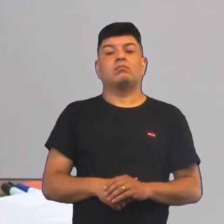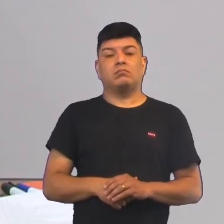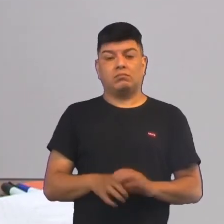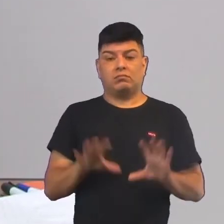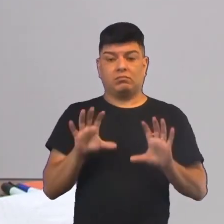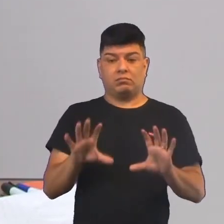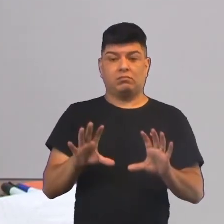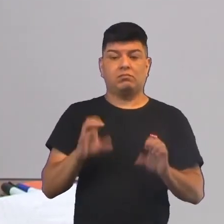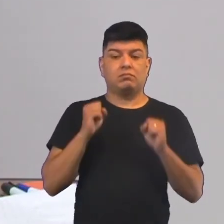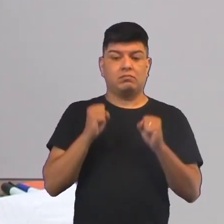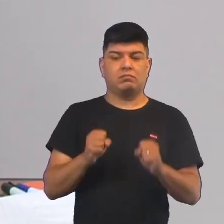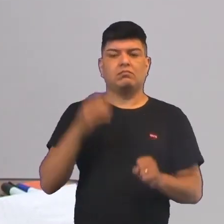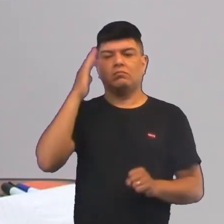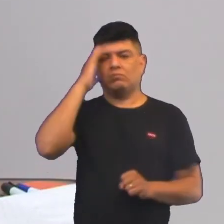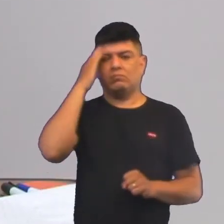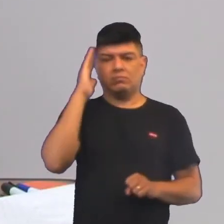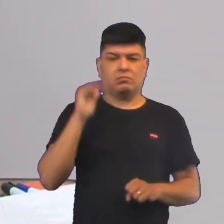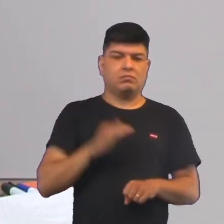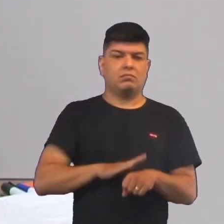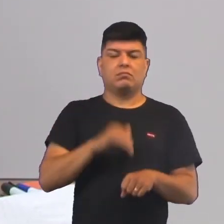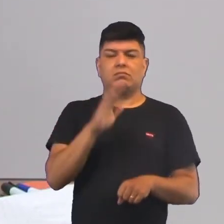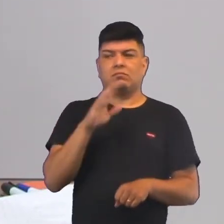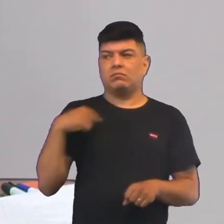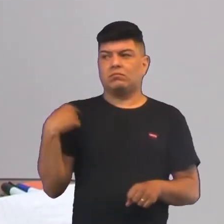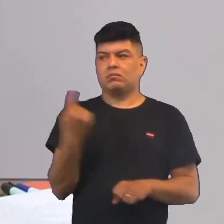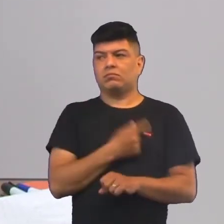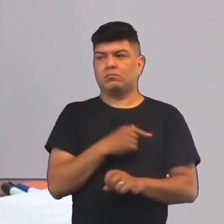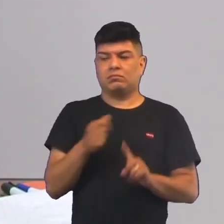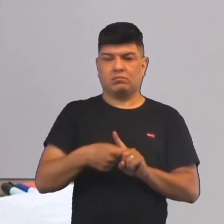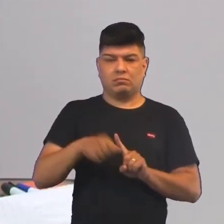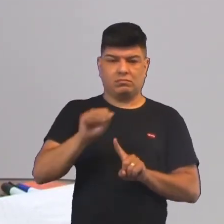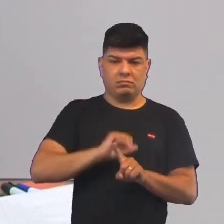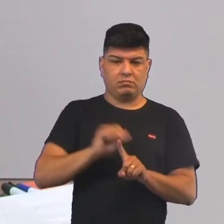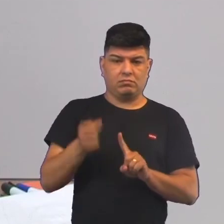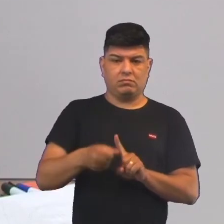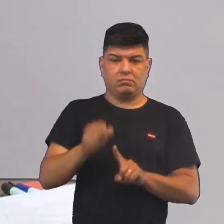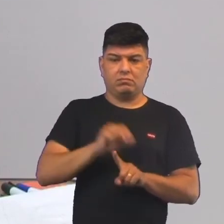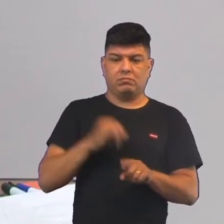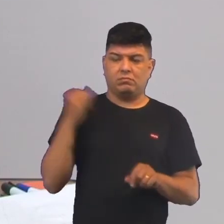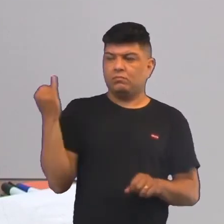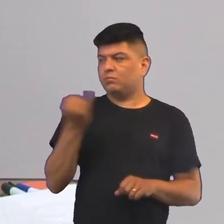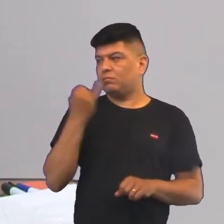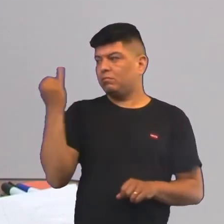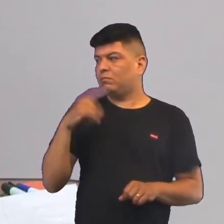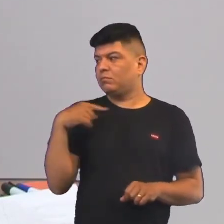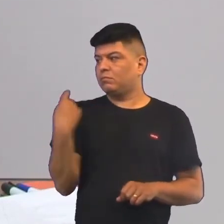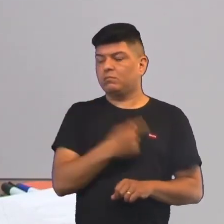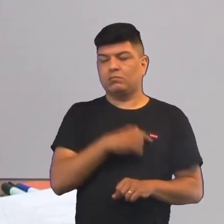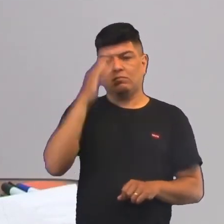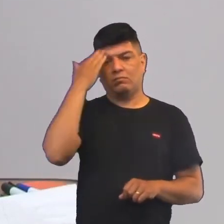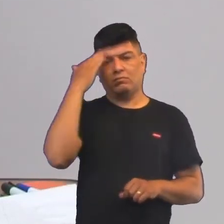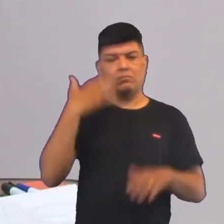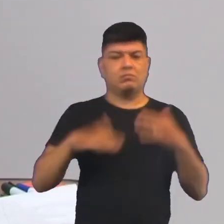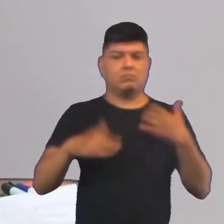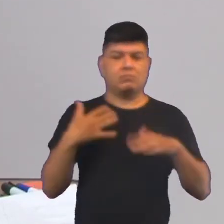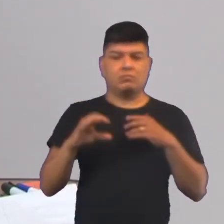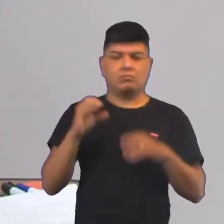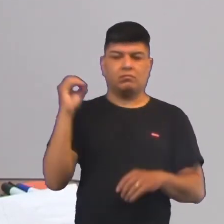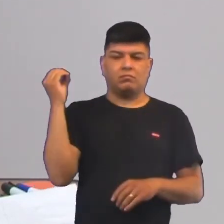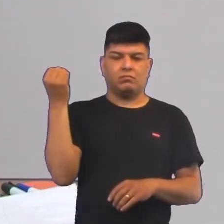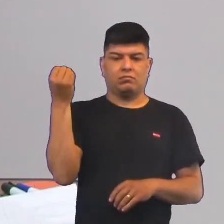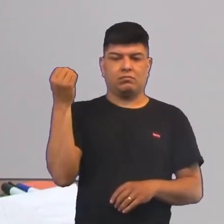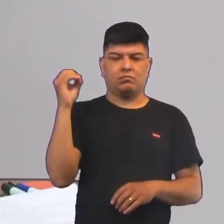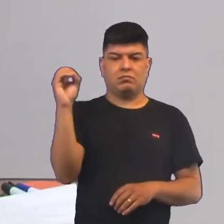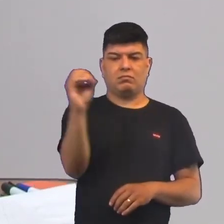Então, vocês puderam compreender um pouquinho a história do nosso calendário, né? Porque a importância de nós compreendermos esses movimentos da